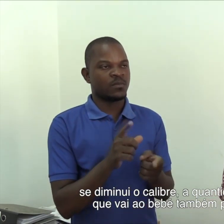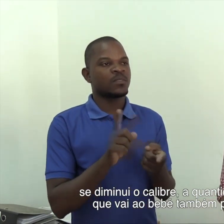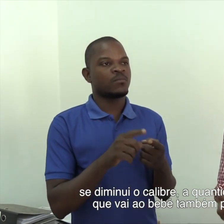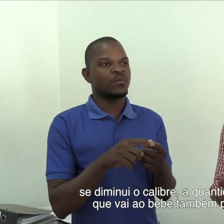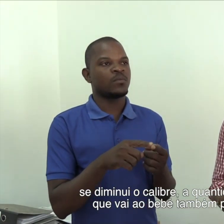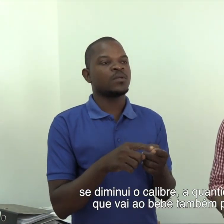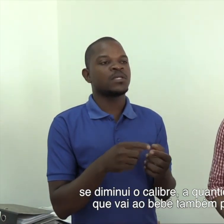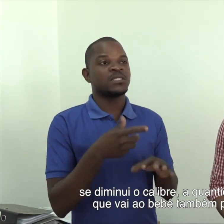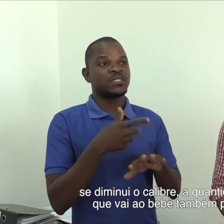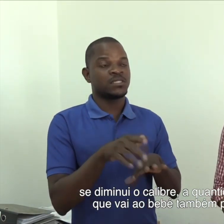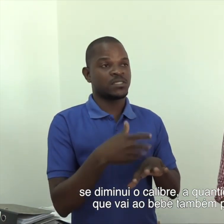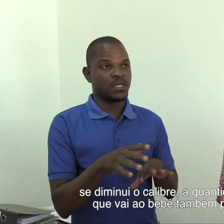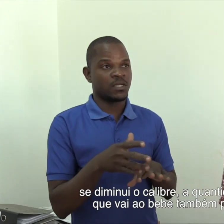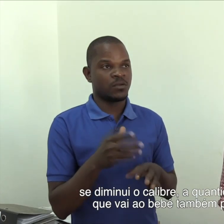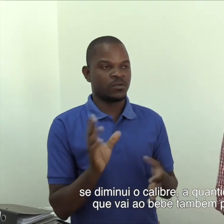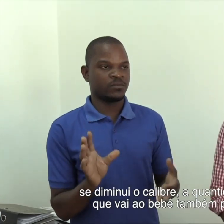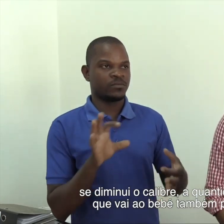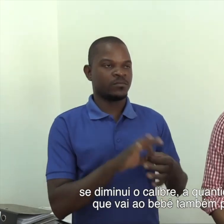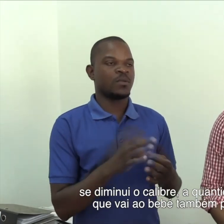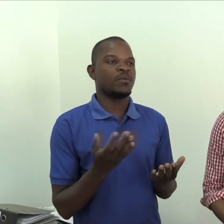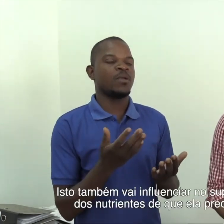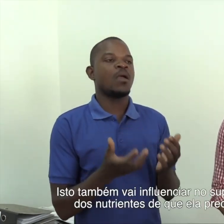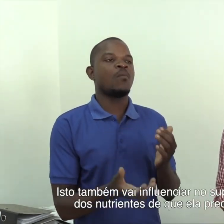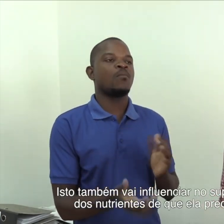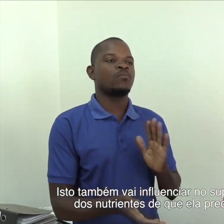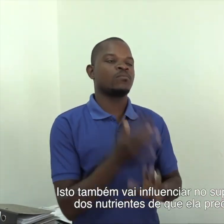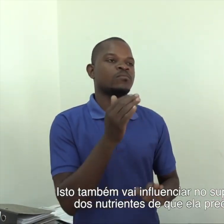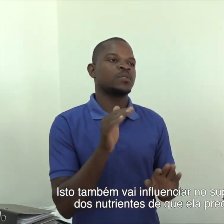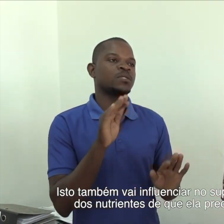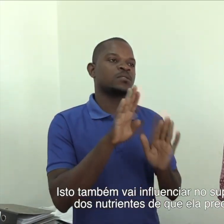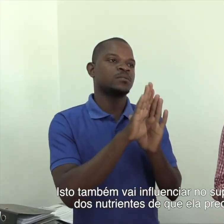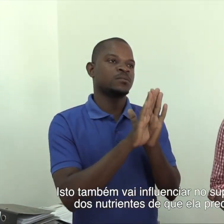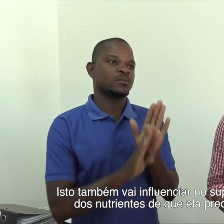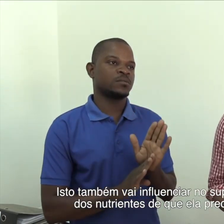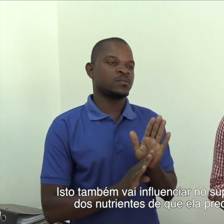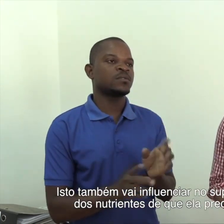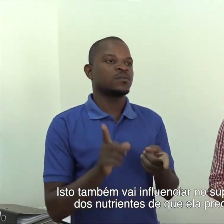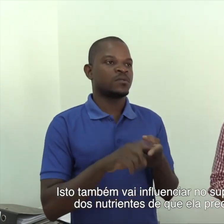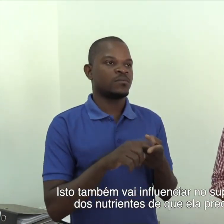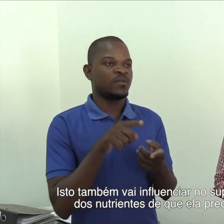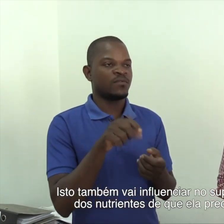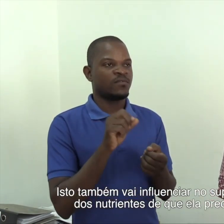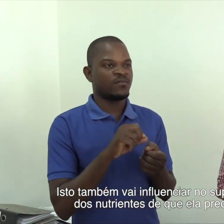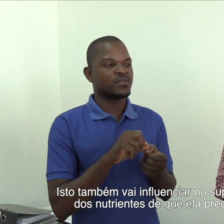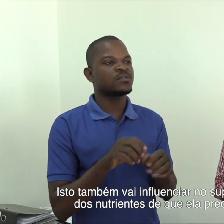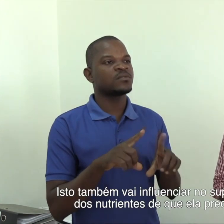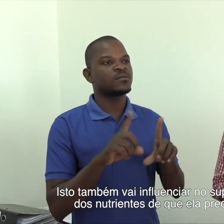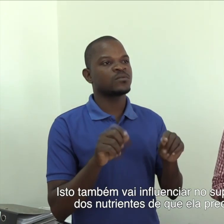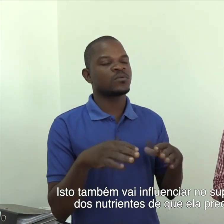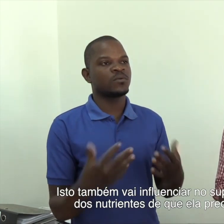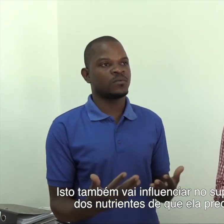quantidade de sangue que vai para o bebê também pode diminuir isto também vai influenciar no